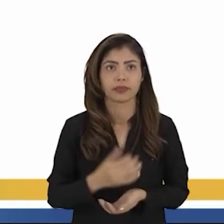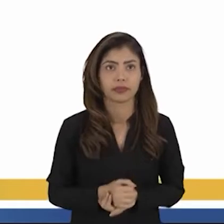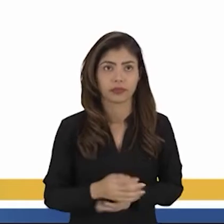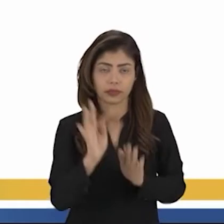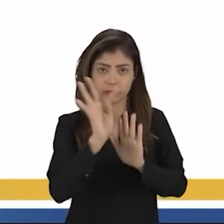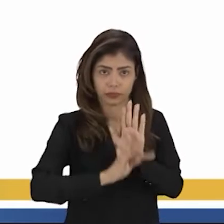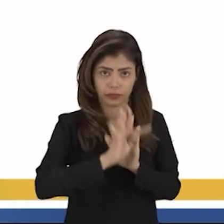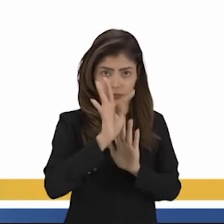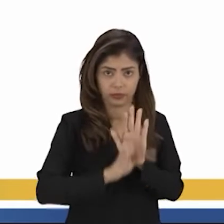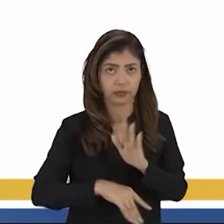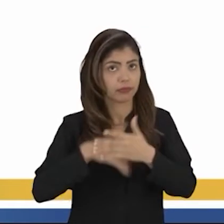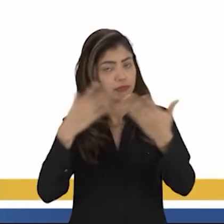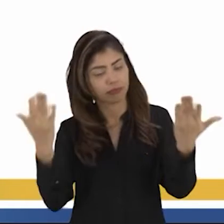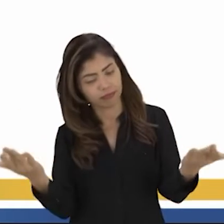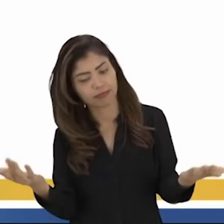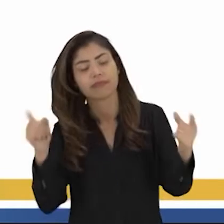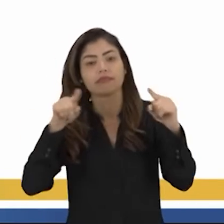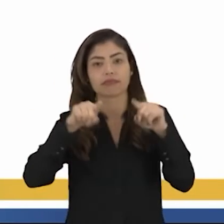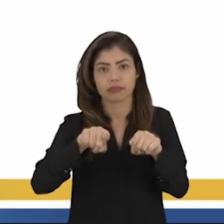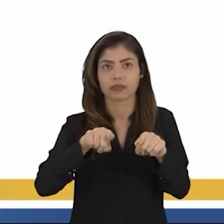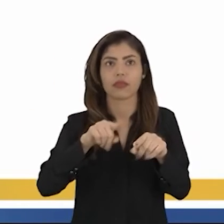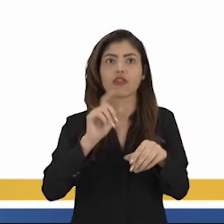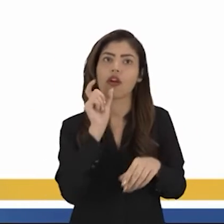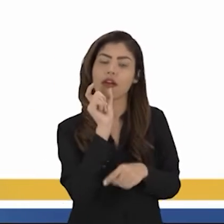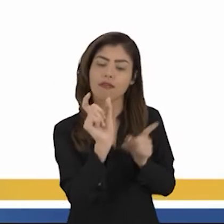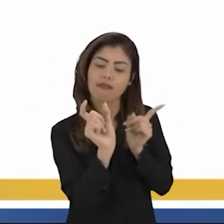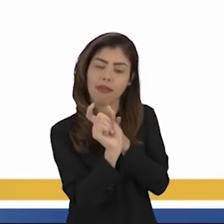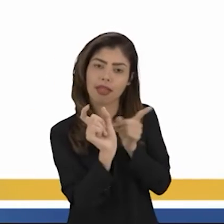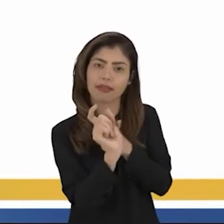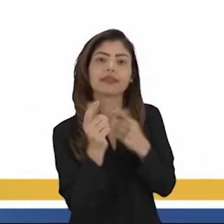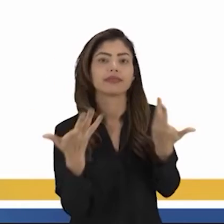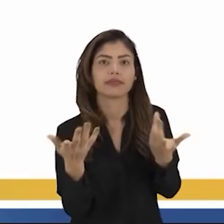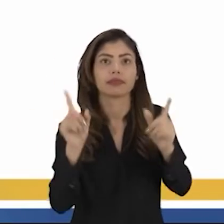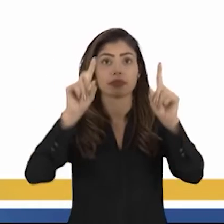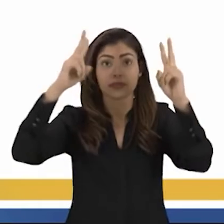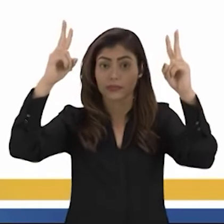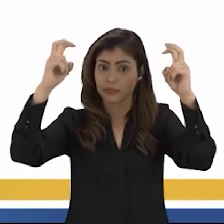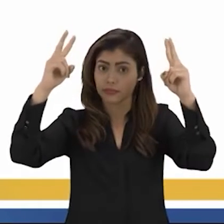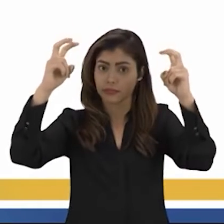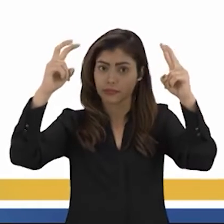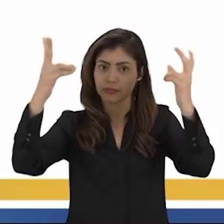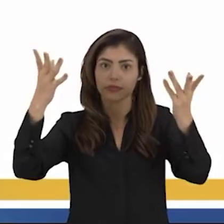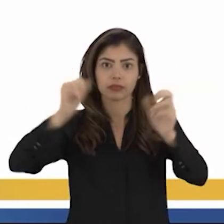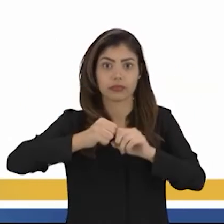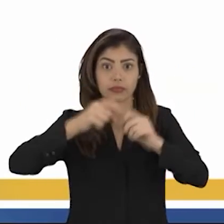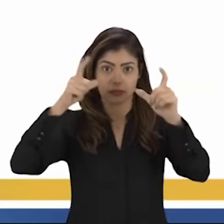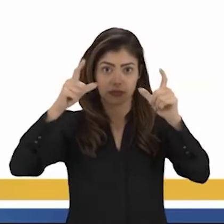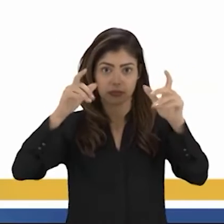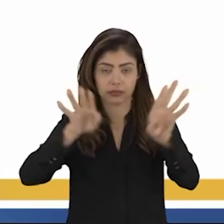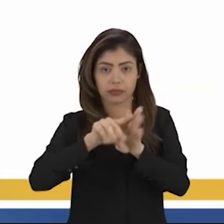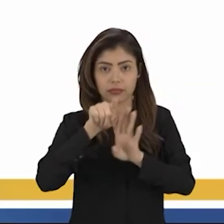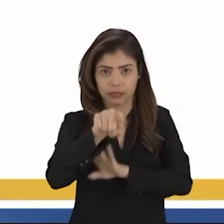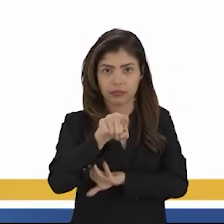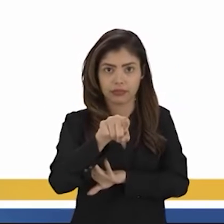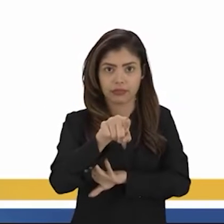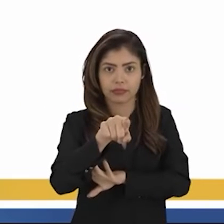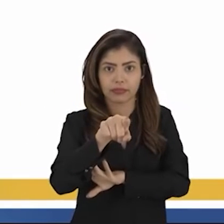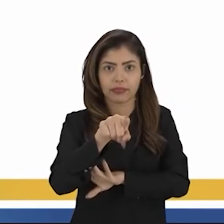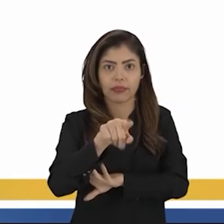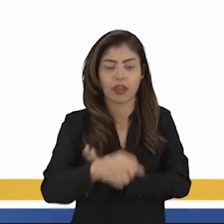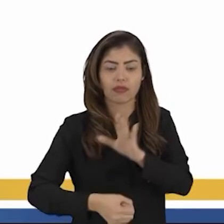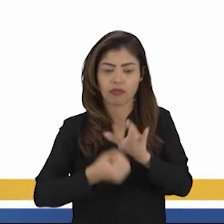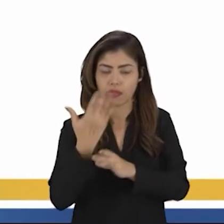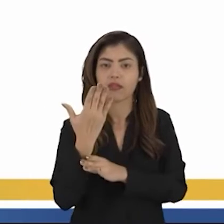num texto, nada melhor que colocar uma palavra dessa entre aspas, para destacar a